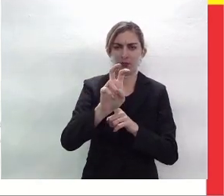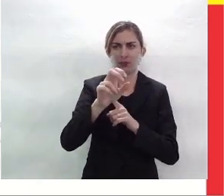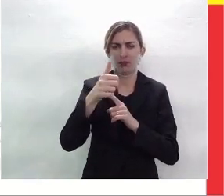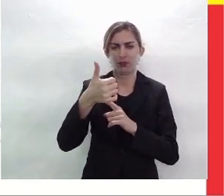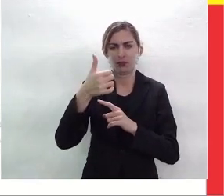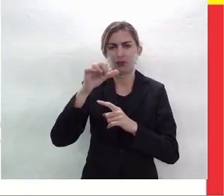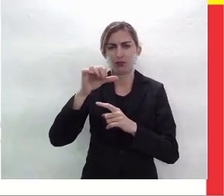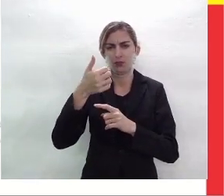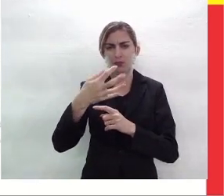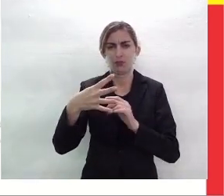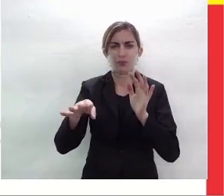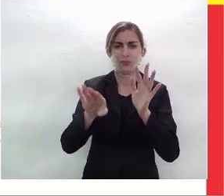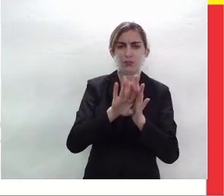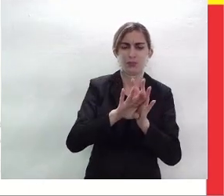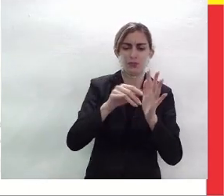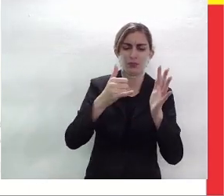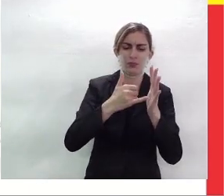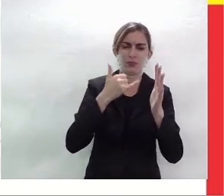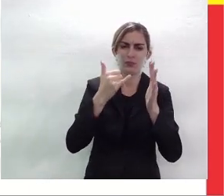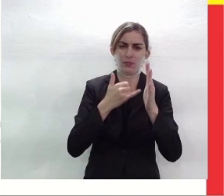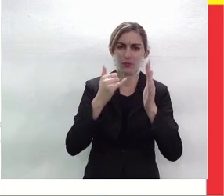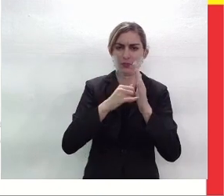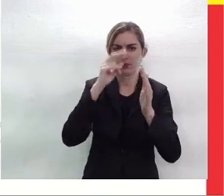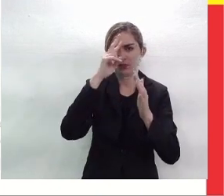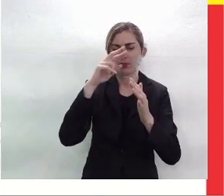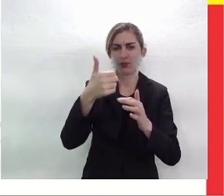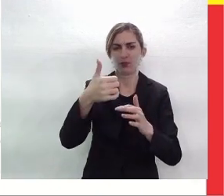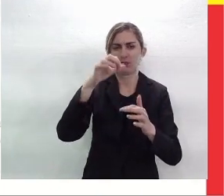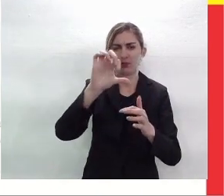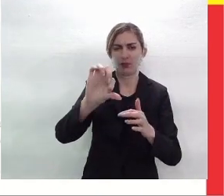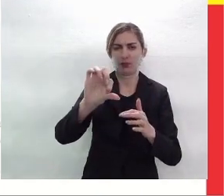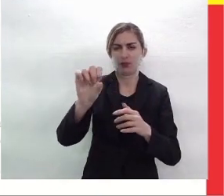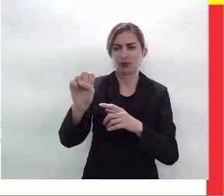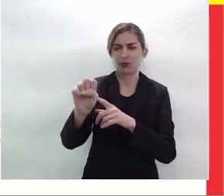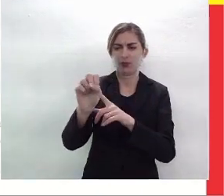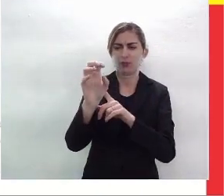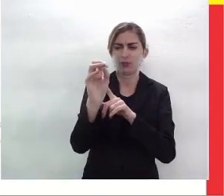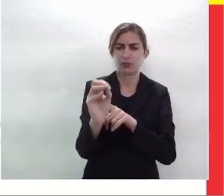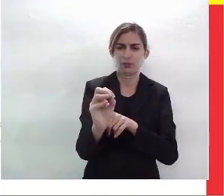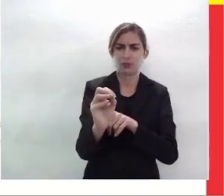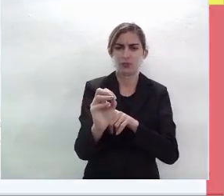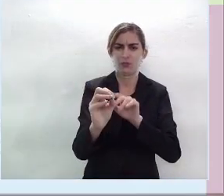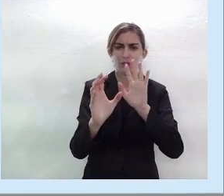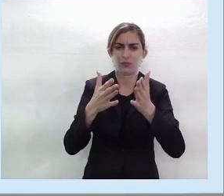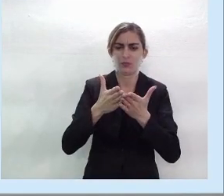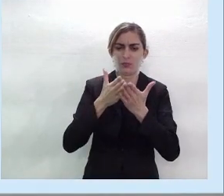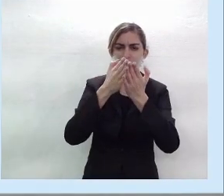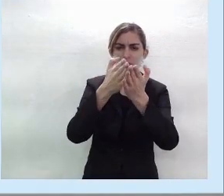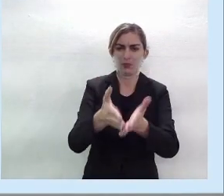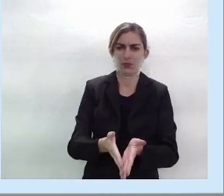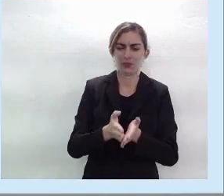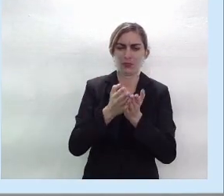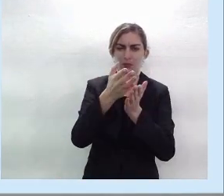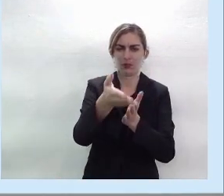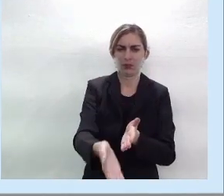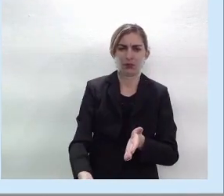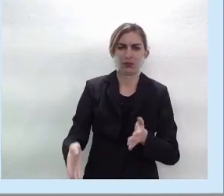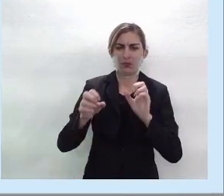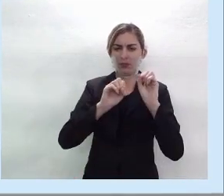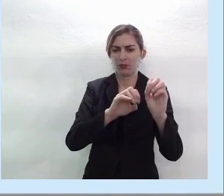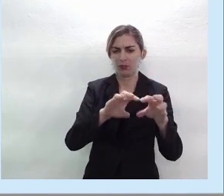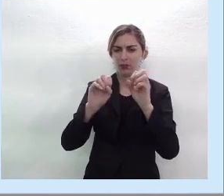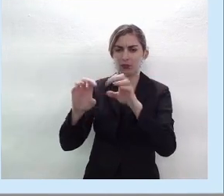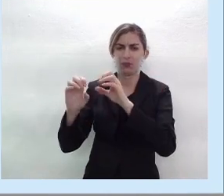1915, 1914, ele chega, já tem registro histórico dele de 1908, na Marinha